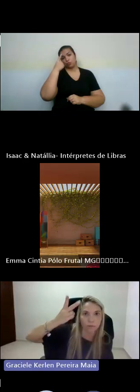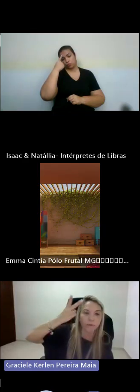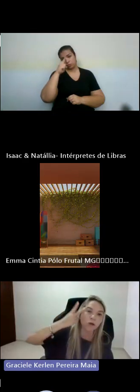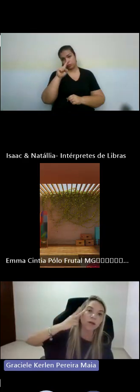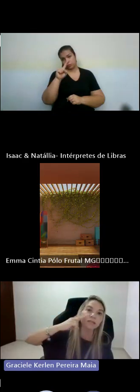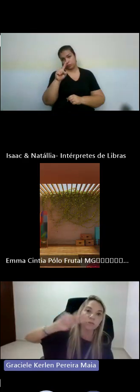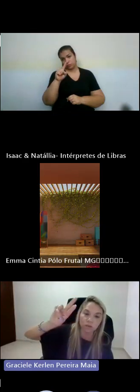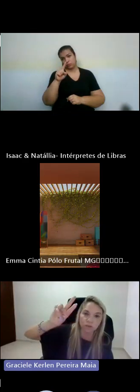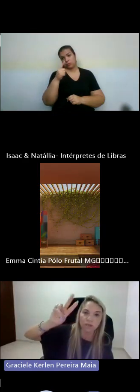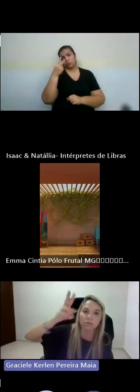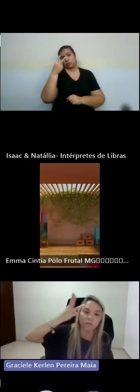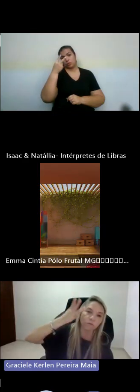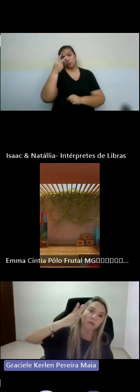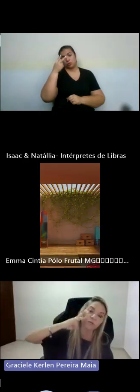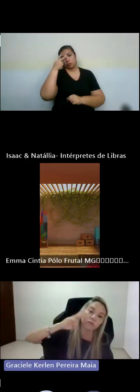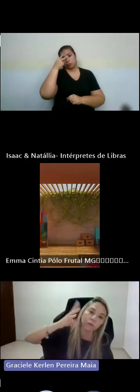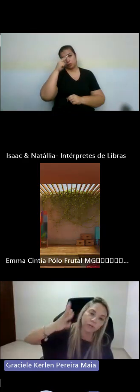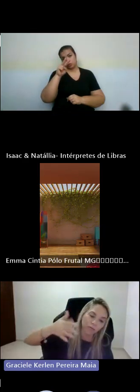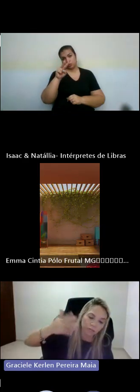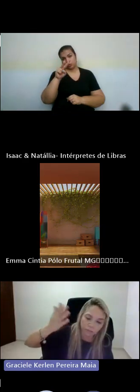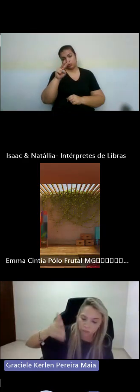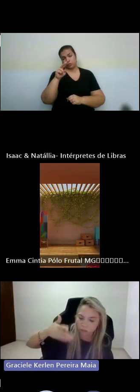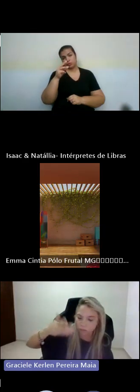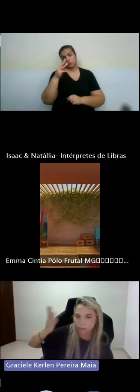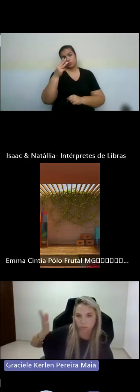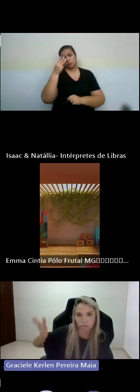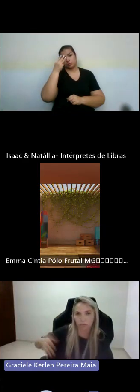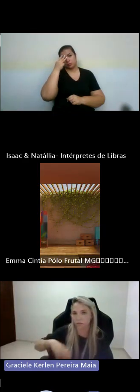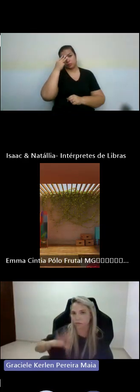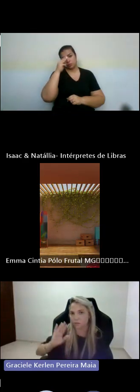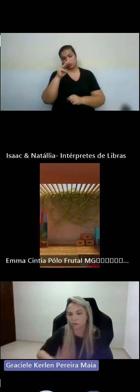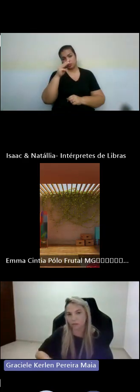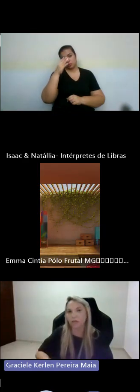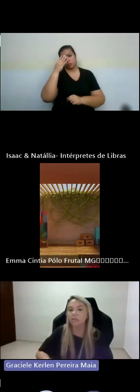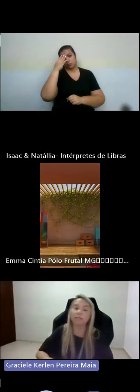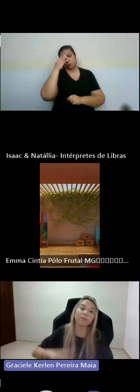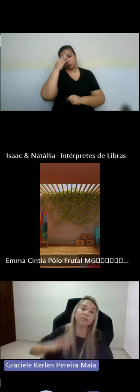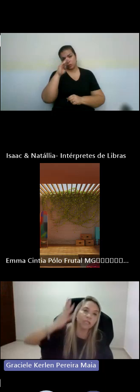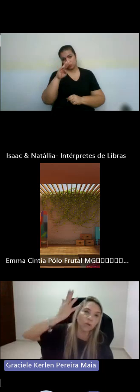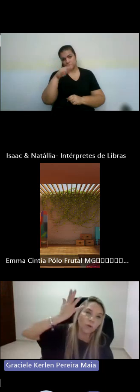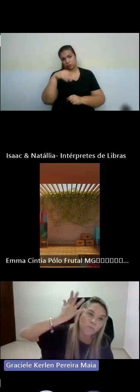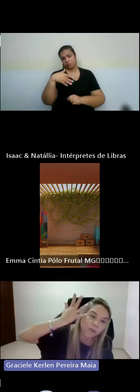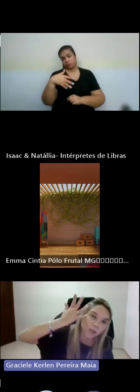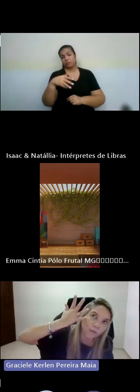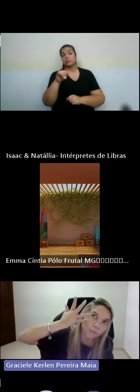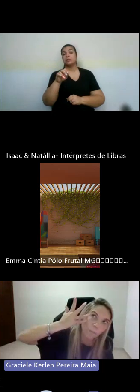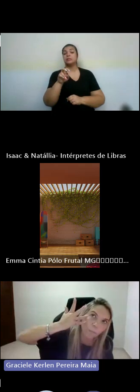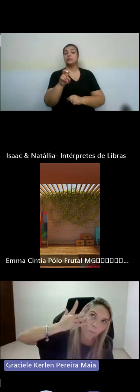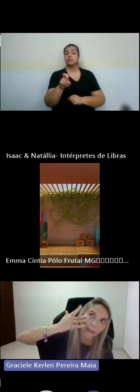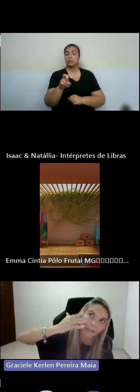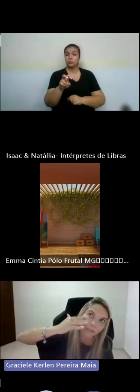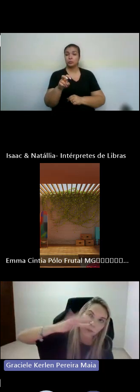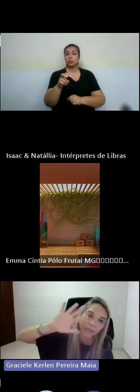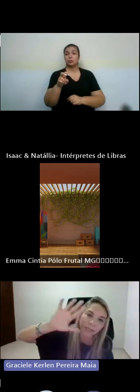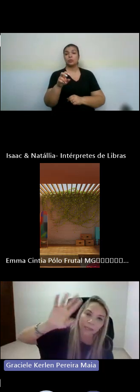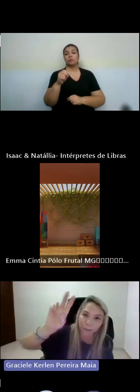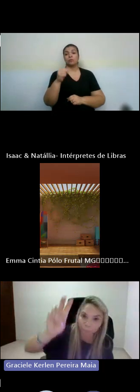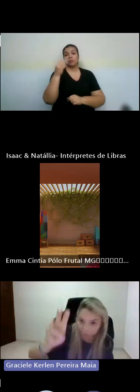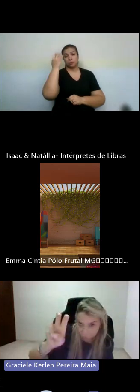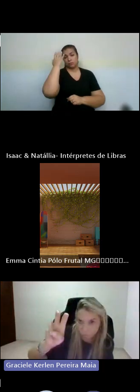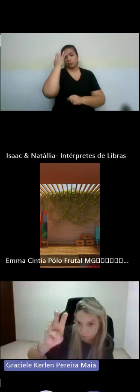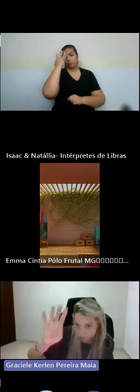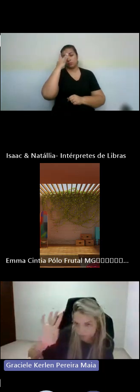configuração de mão em 2 dias, configuração de mão 3 dias, 4 dias, etc. Se for 5, eu passo